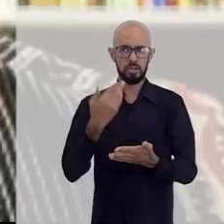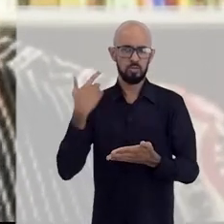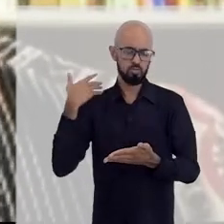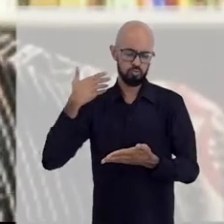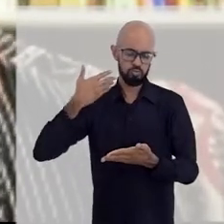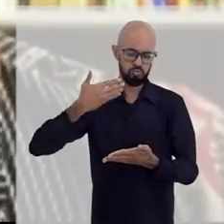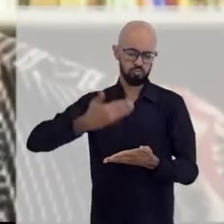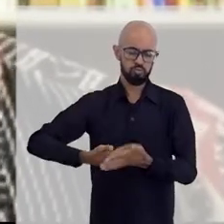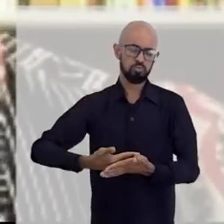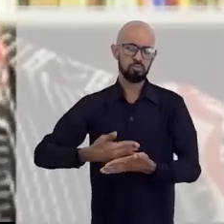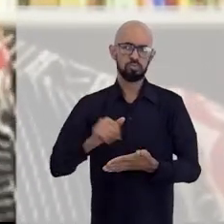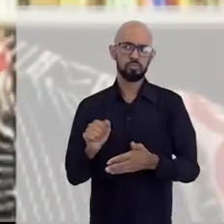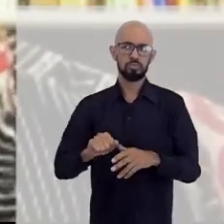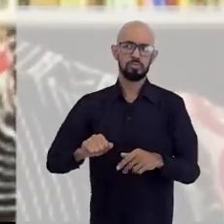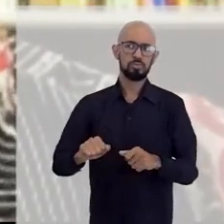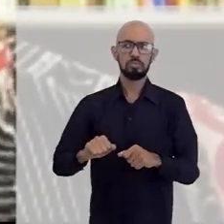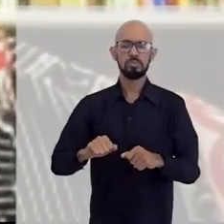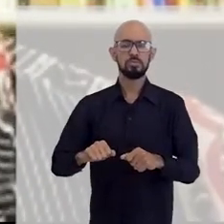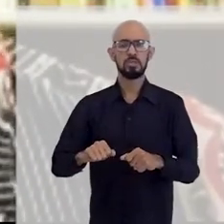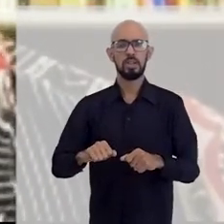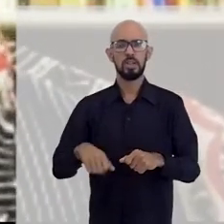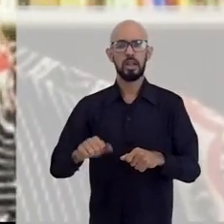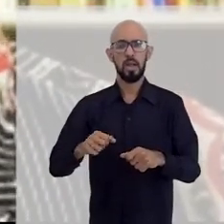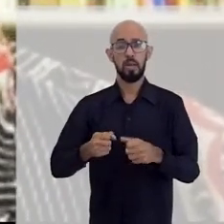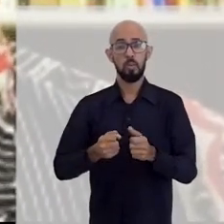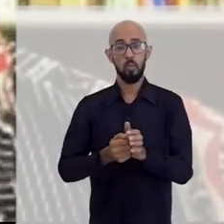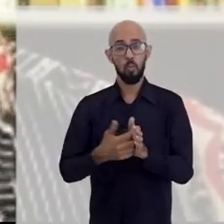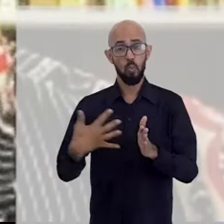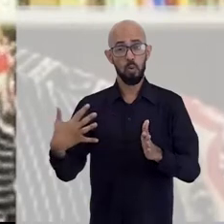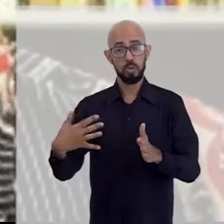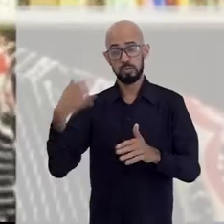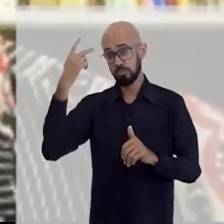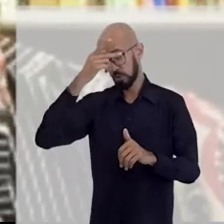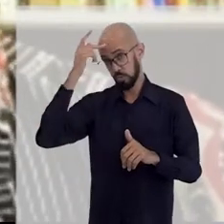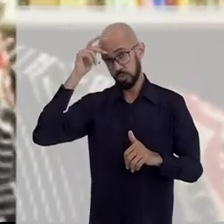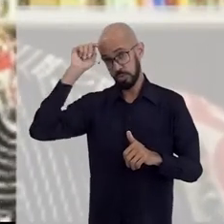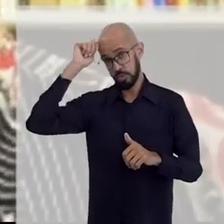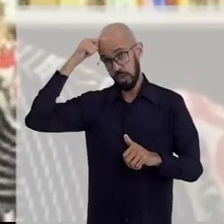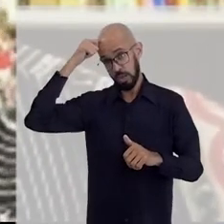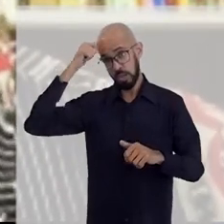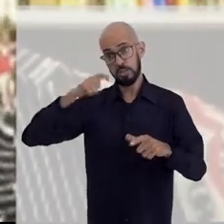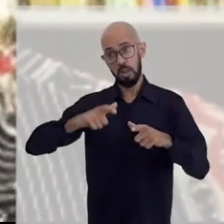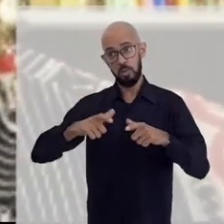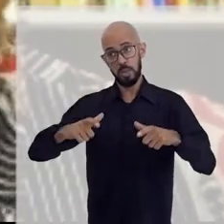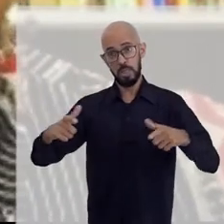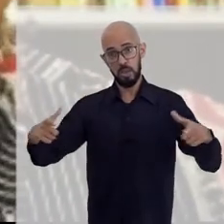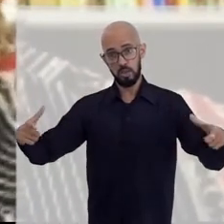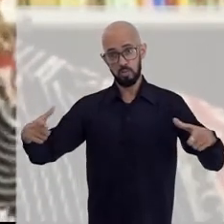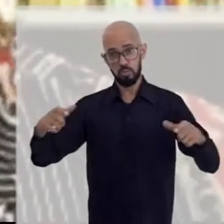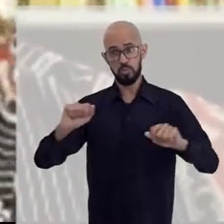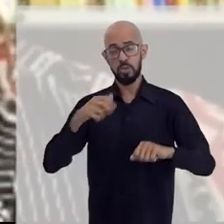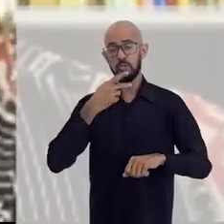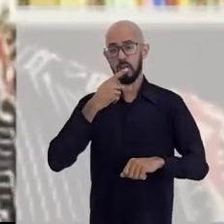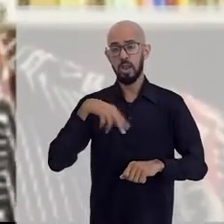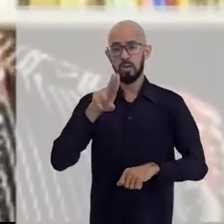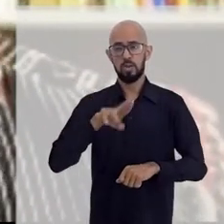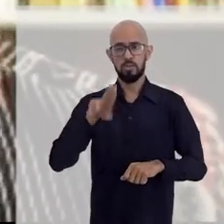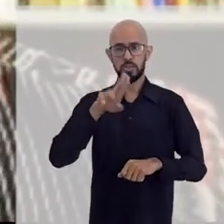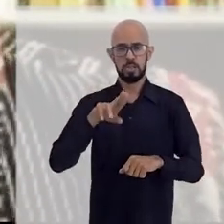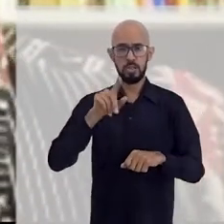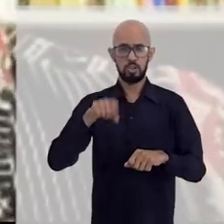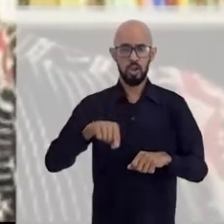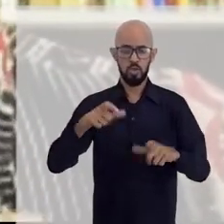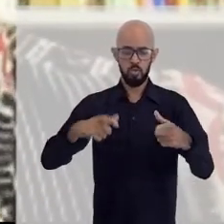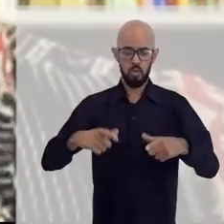sistema de cotas e a ampliação do quantitativo de pessoas negras nas espaços da universidade. Eu sempre digo que a universidade é, ao mesmo tempo, um